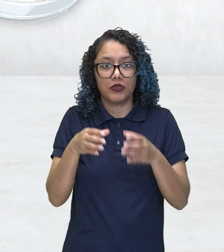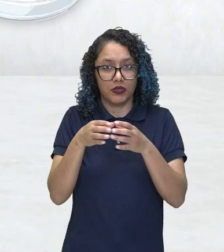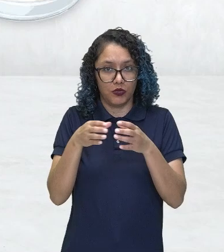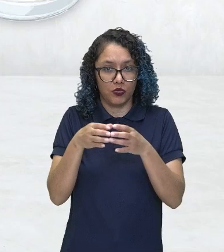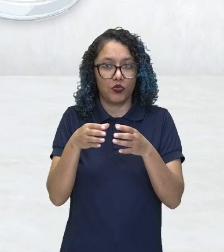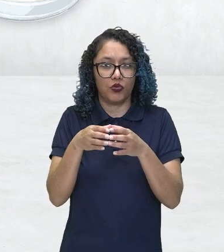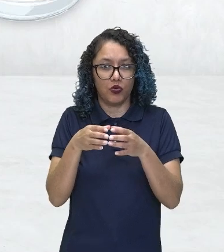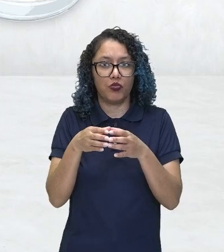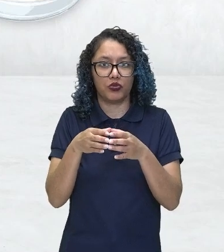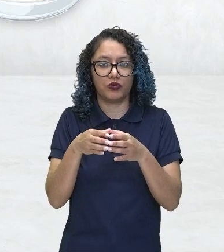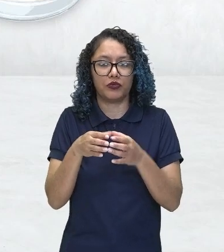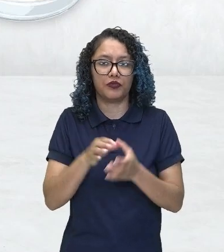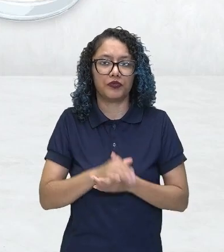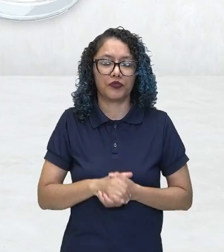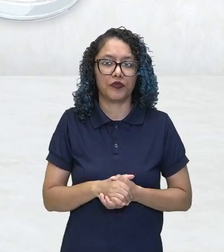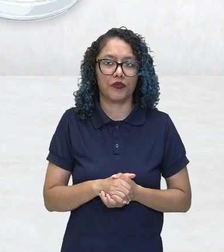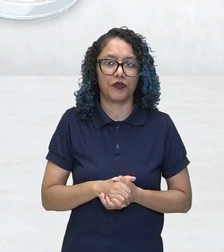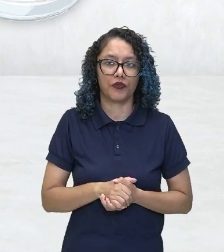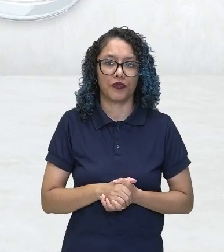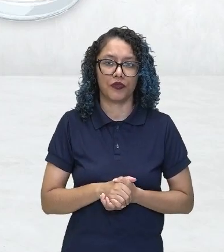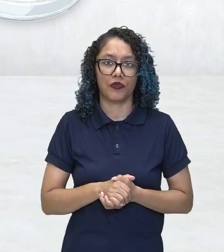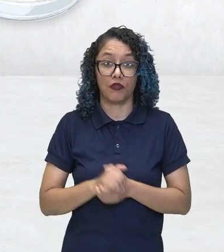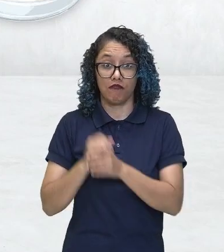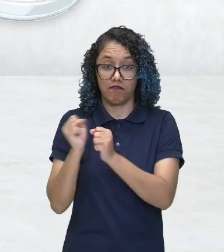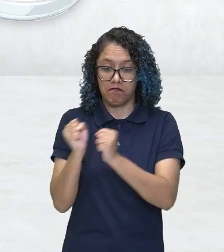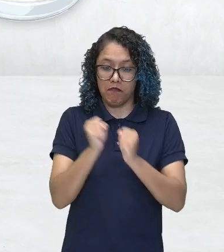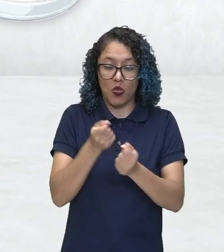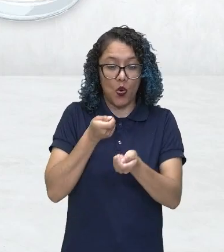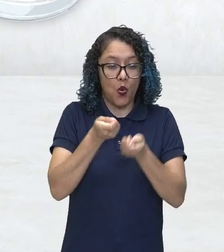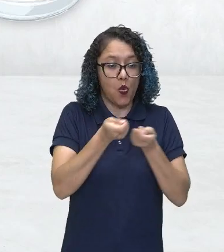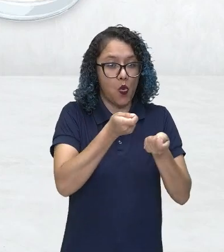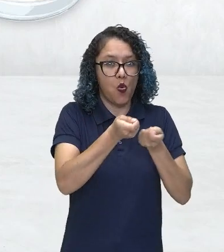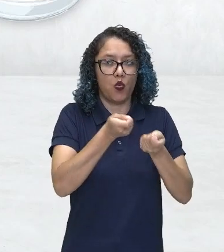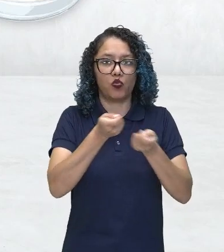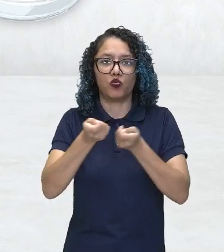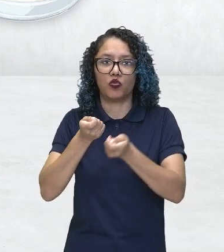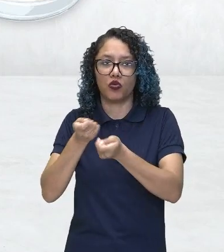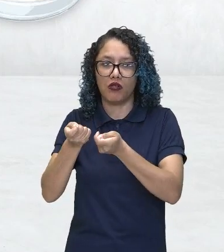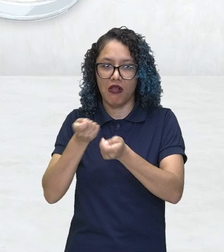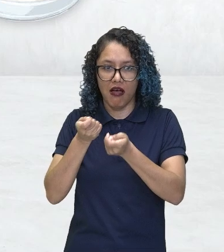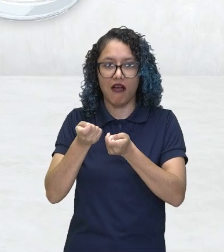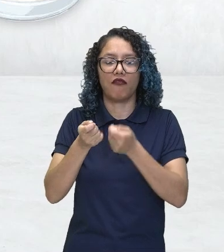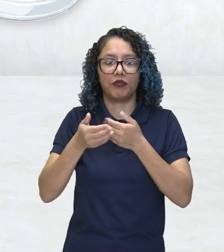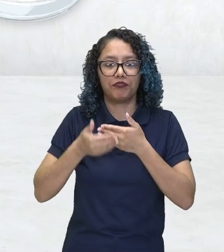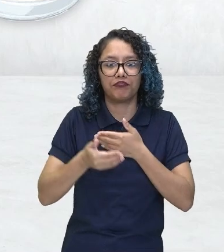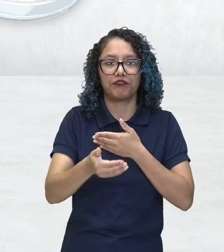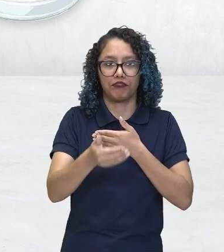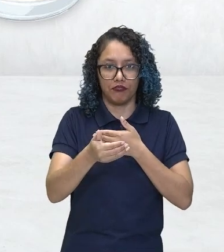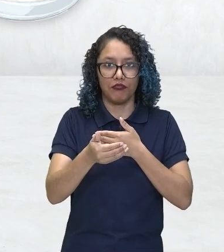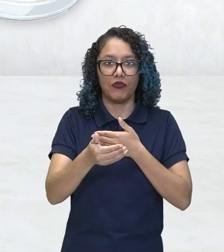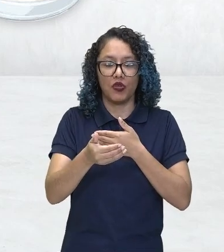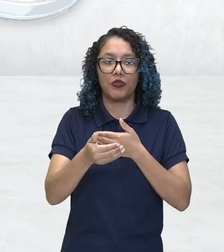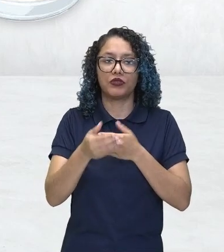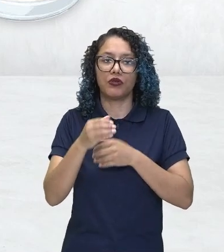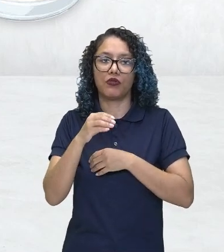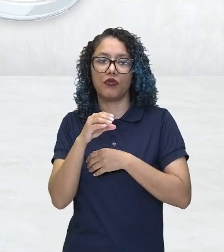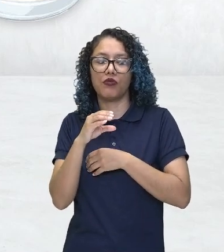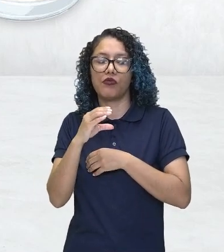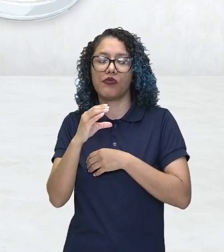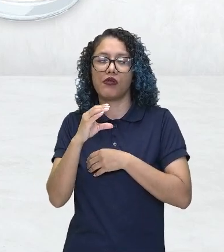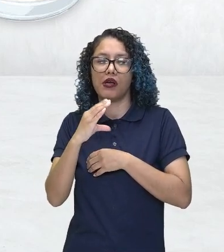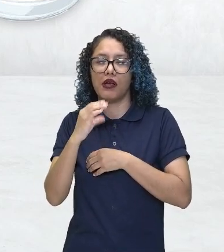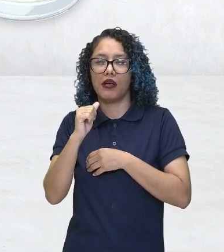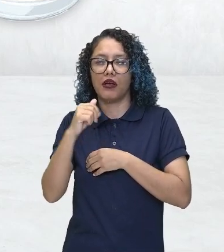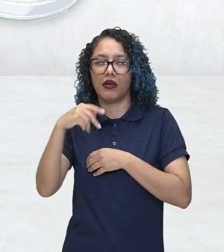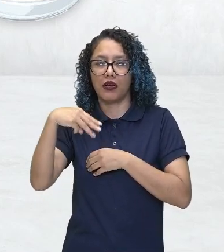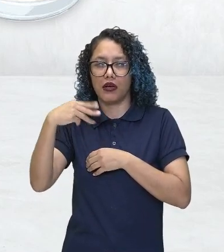passou a exercer o poder de maneira efetiva a partir do governo de Campos Salles, que vai de 1898